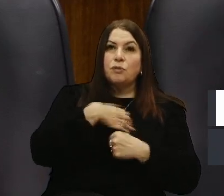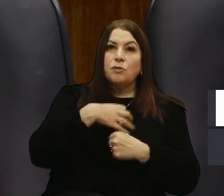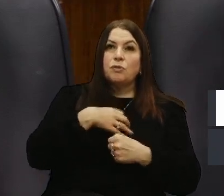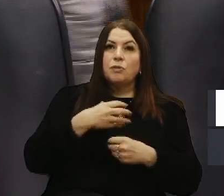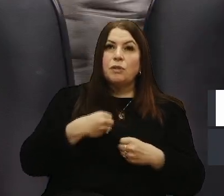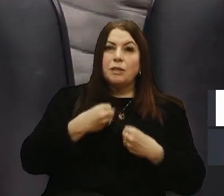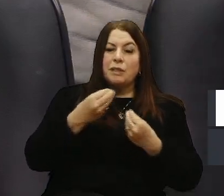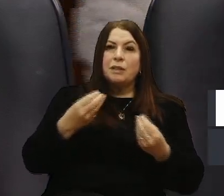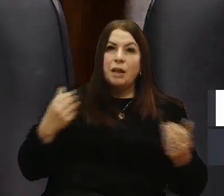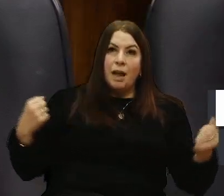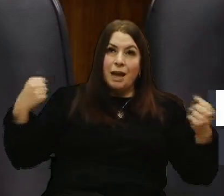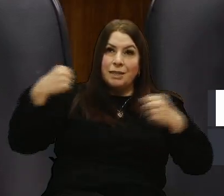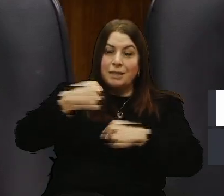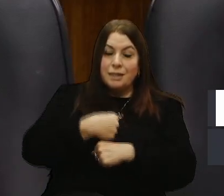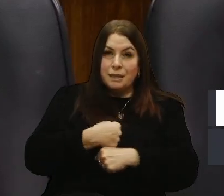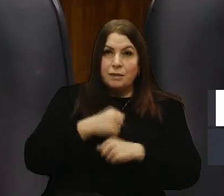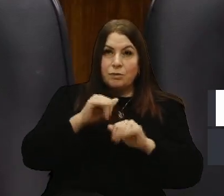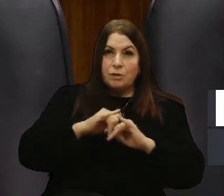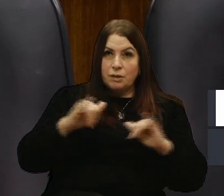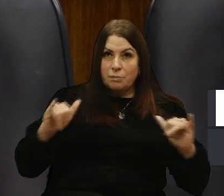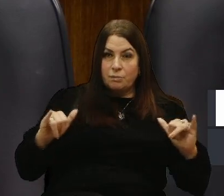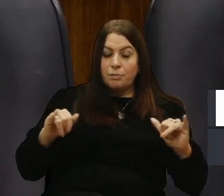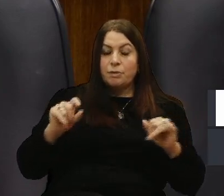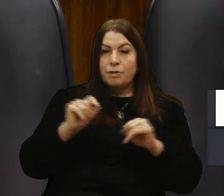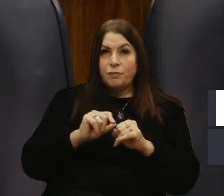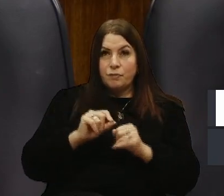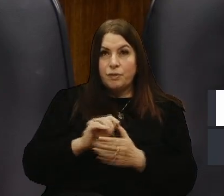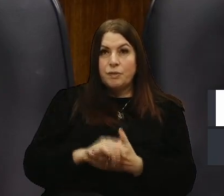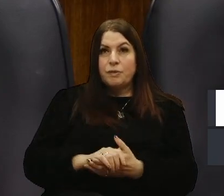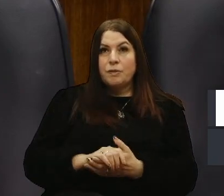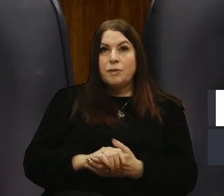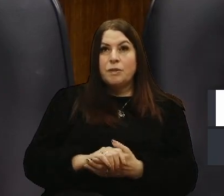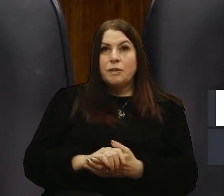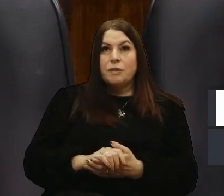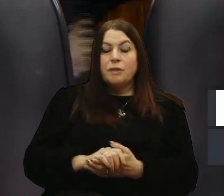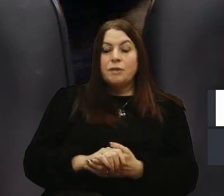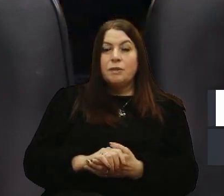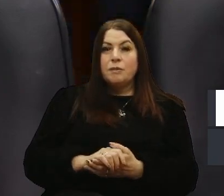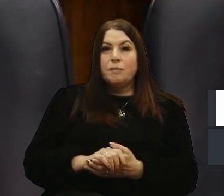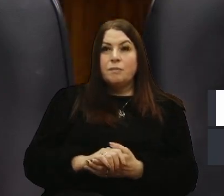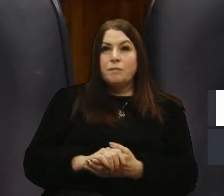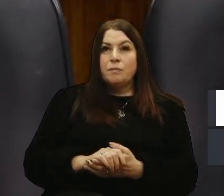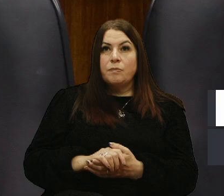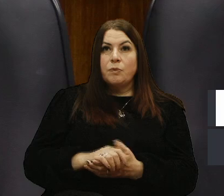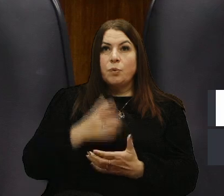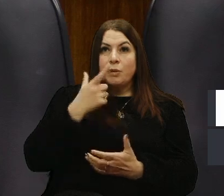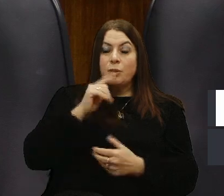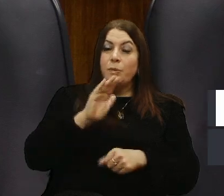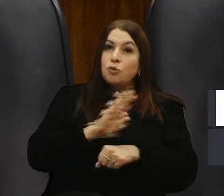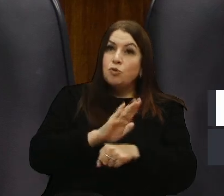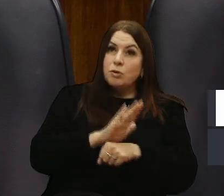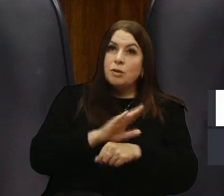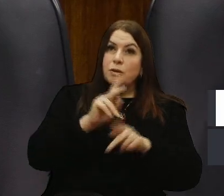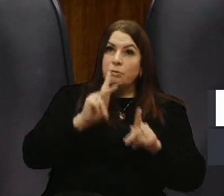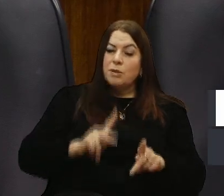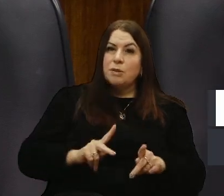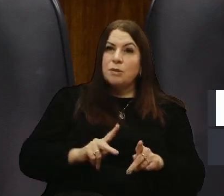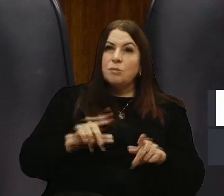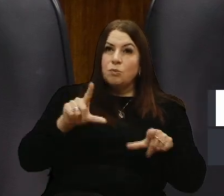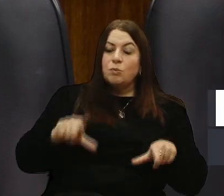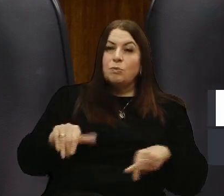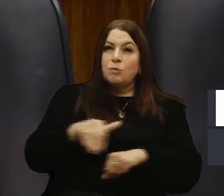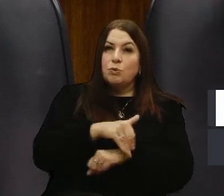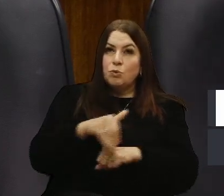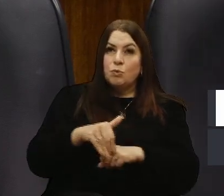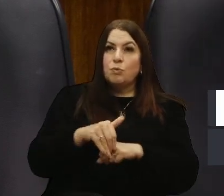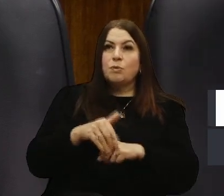de agasalhos. Na campanha que realizamos, a gente pôde auxiliar as pessoas em situação de rua,